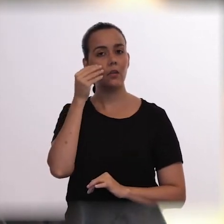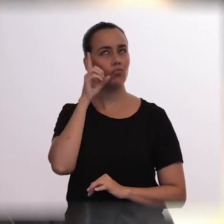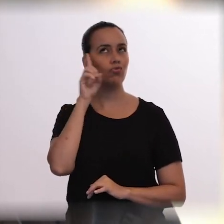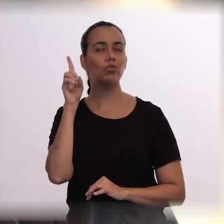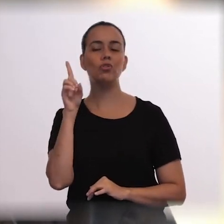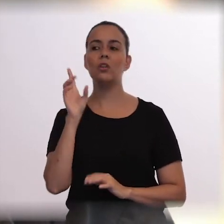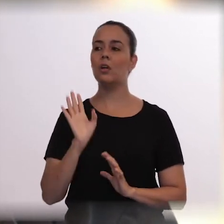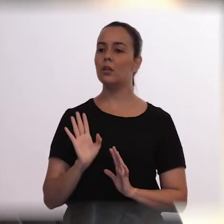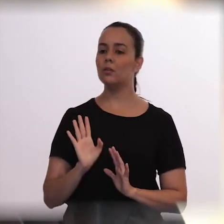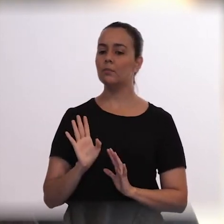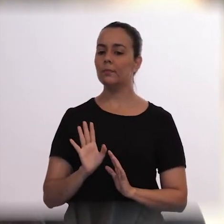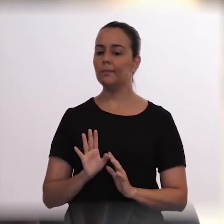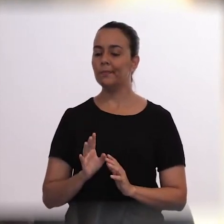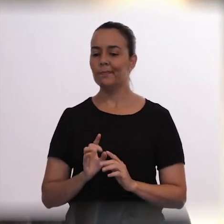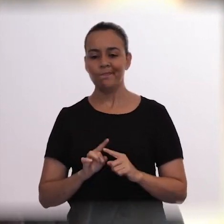mas